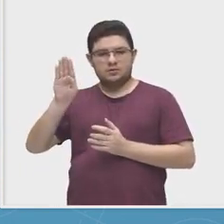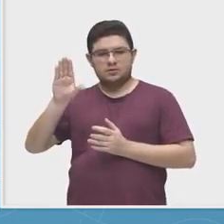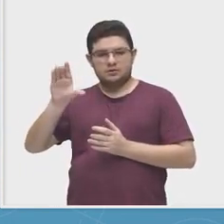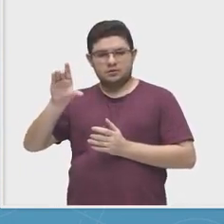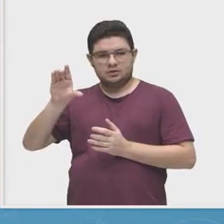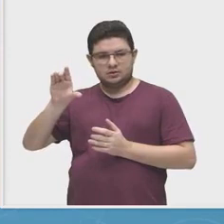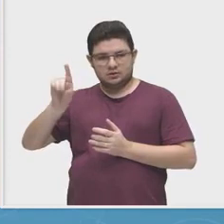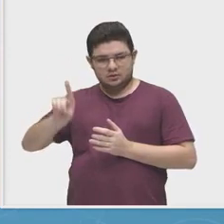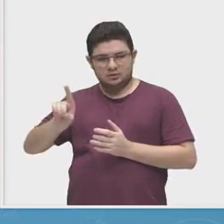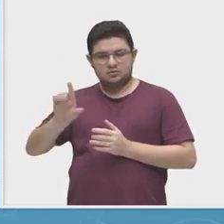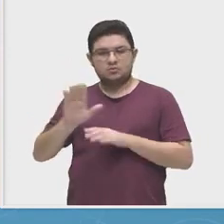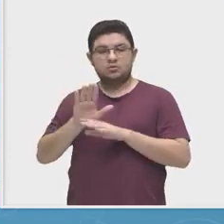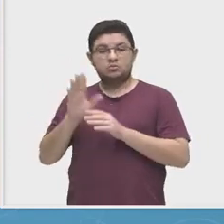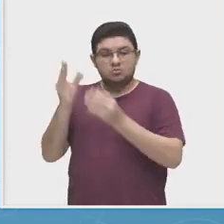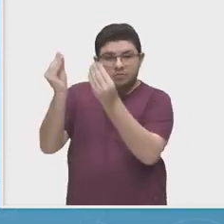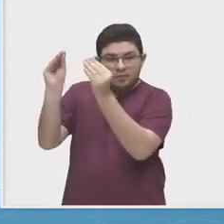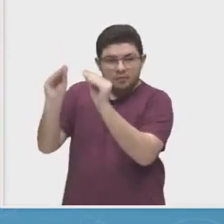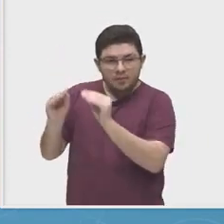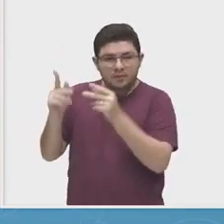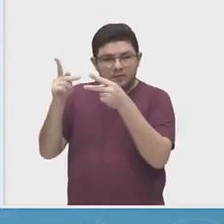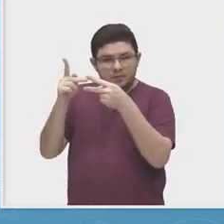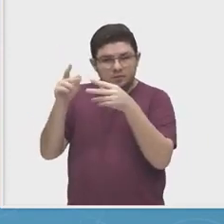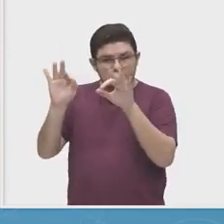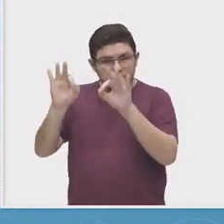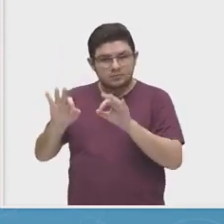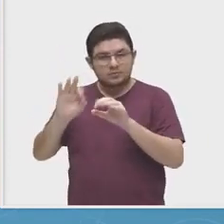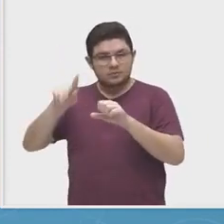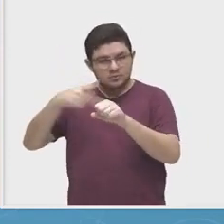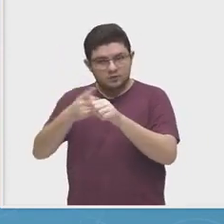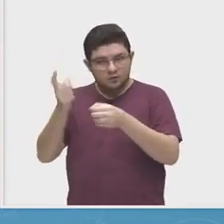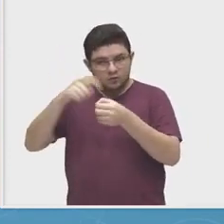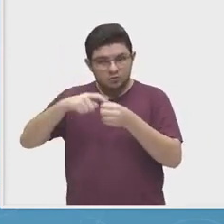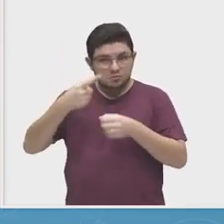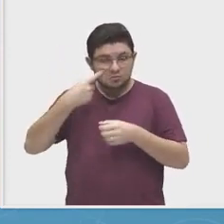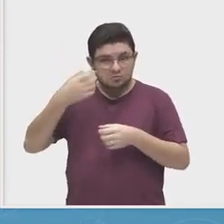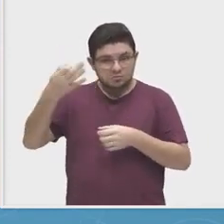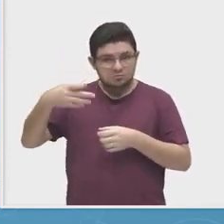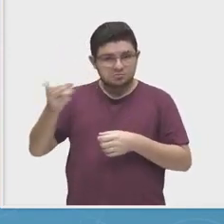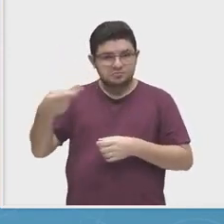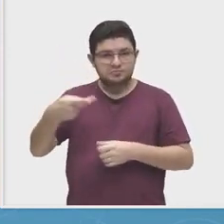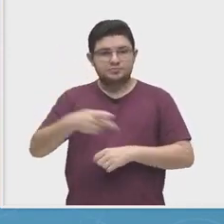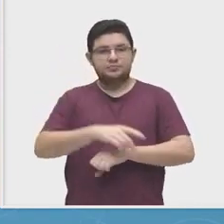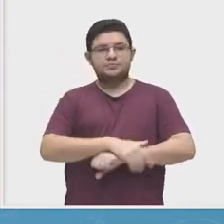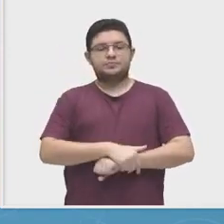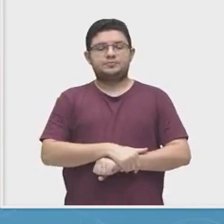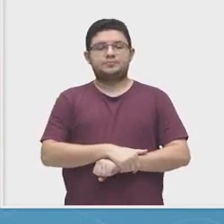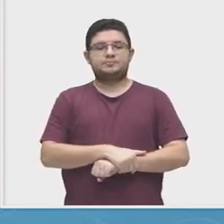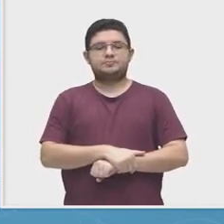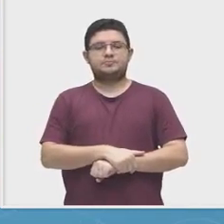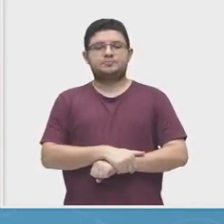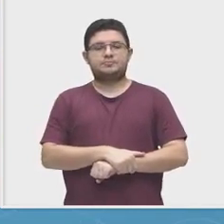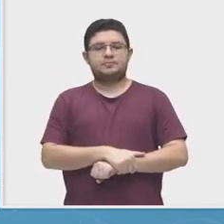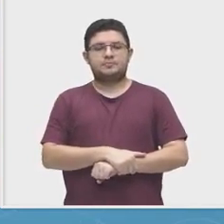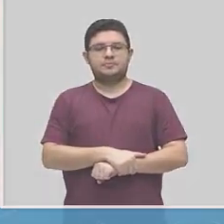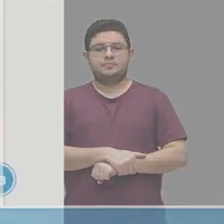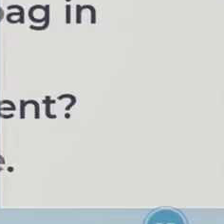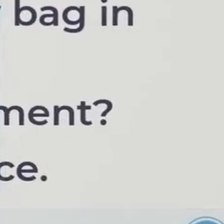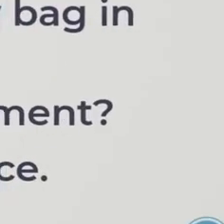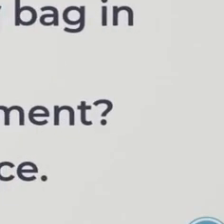a preposição corretamente. Na sequência, nós voltamos com a correção dessas duas atividades.